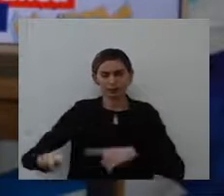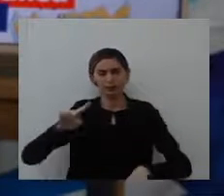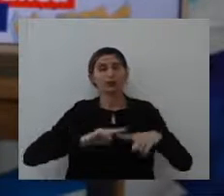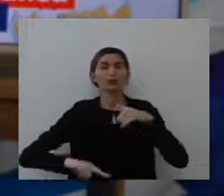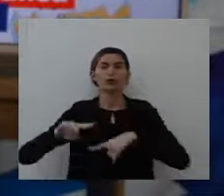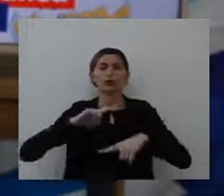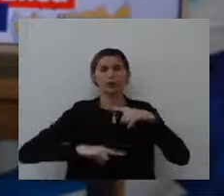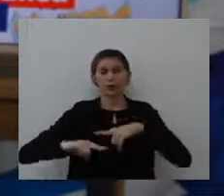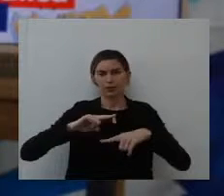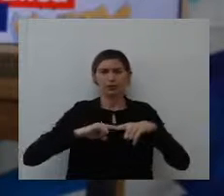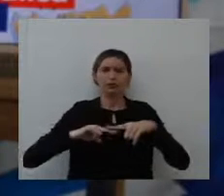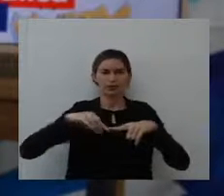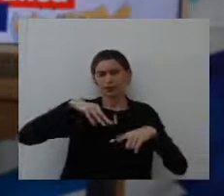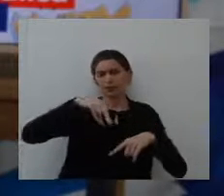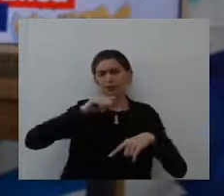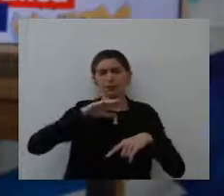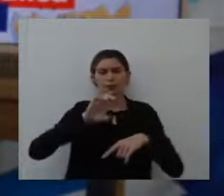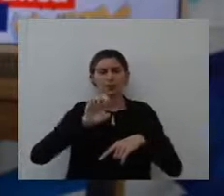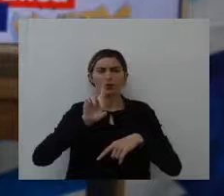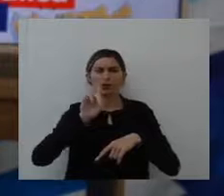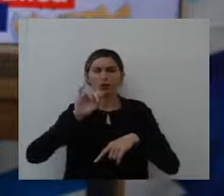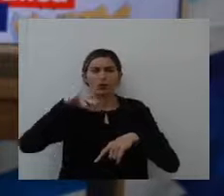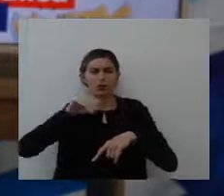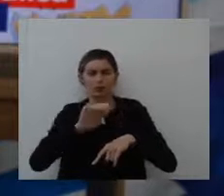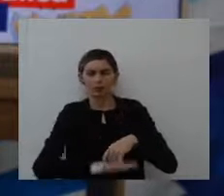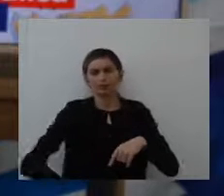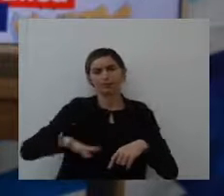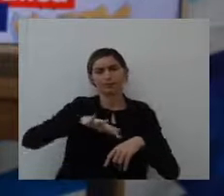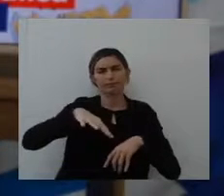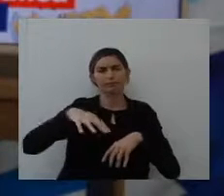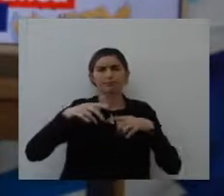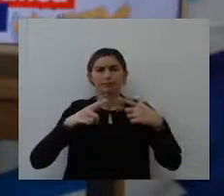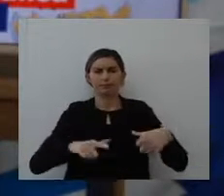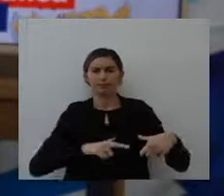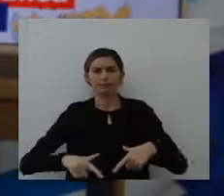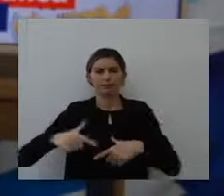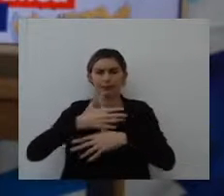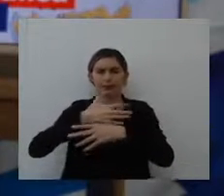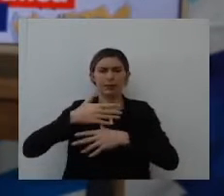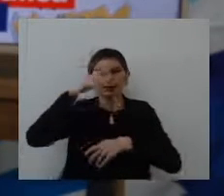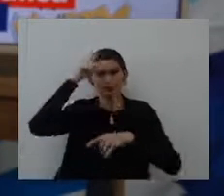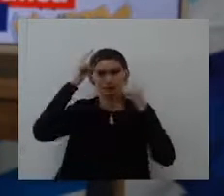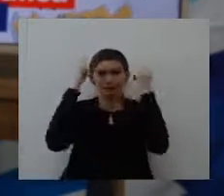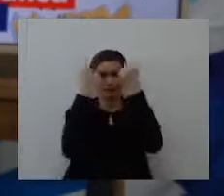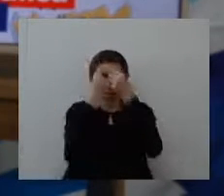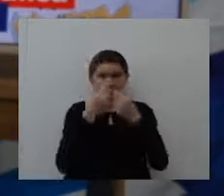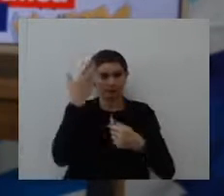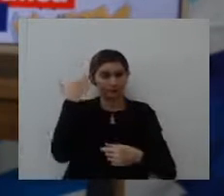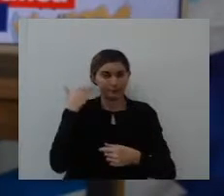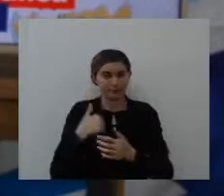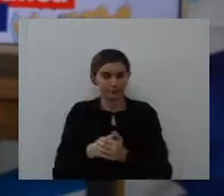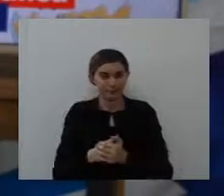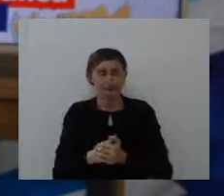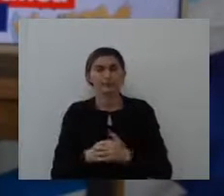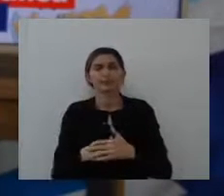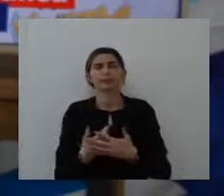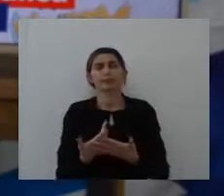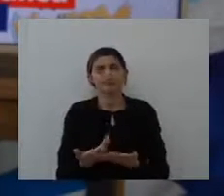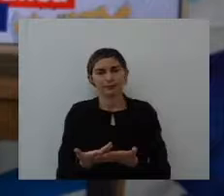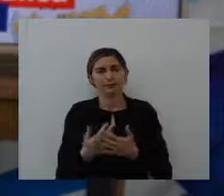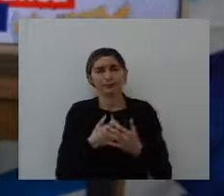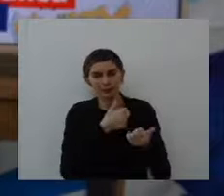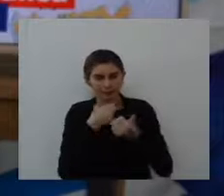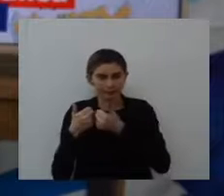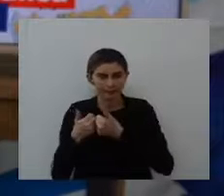dominação da Macedônia sobre os territórios da Grécia Antiga. Tranquilo, fera? Tá